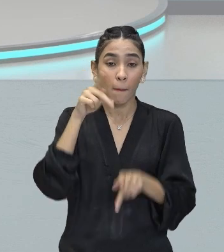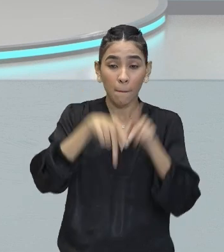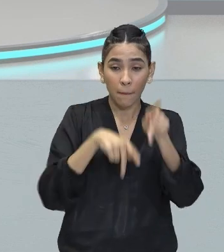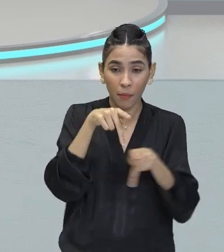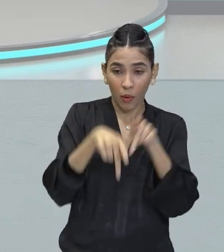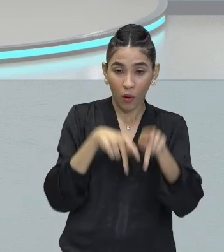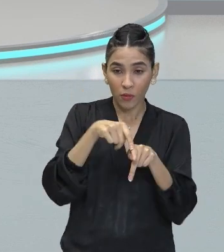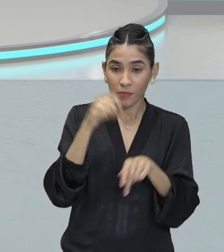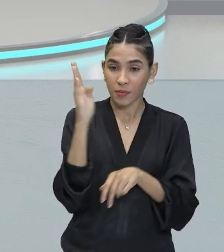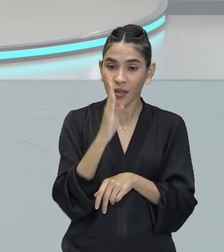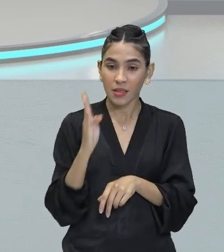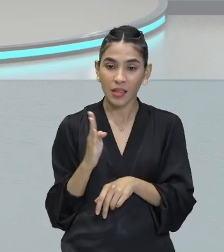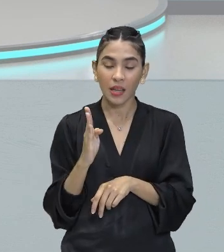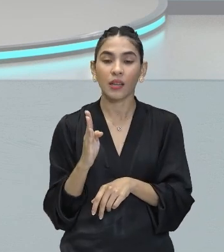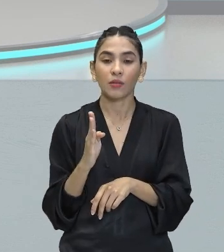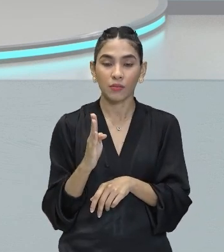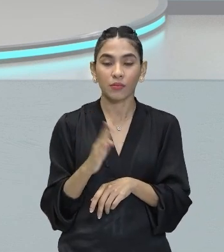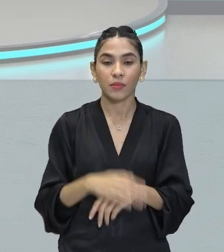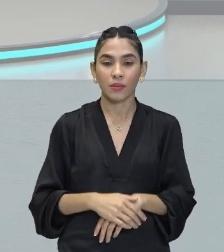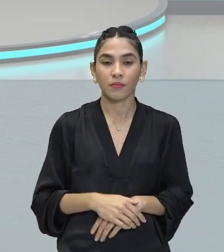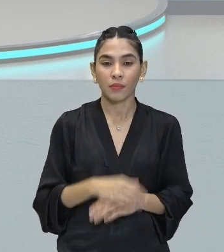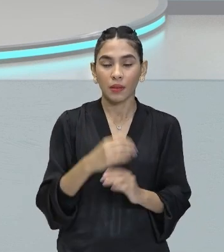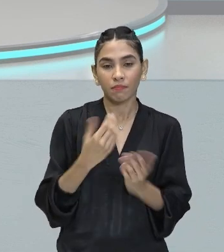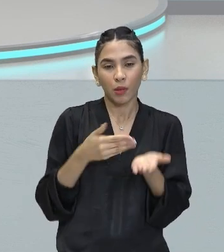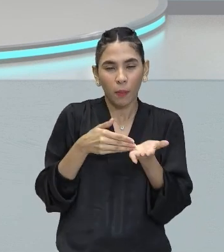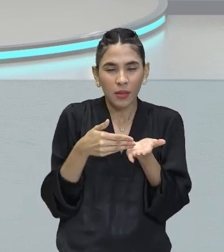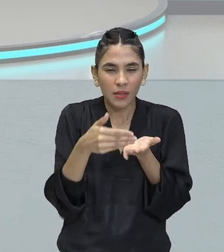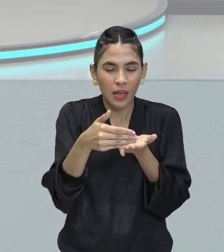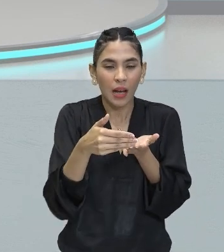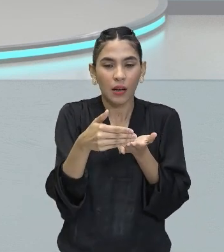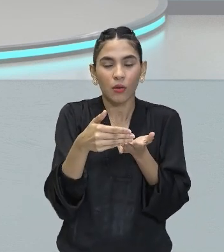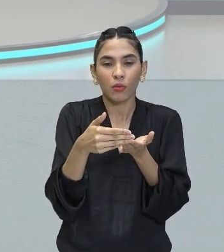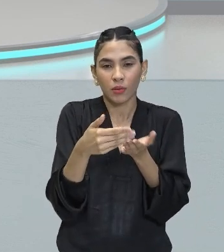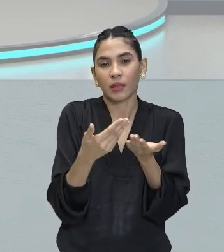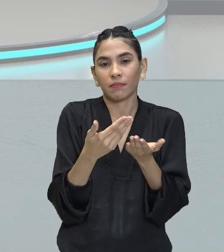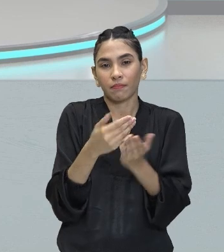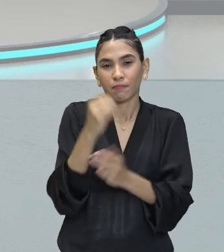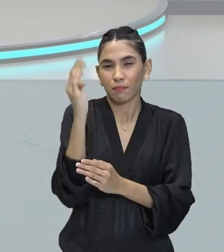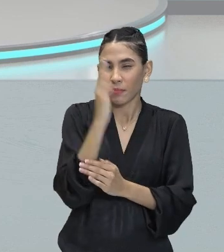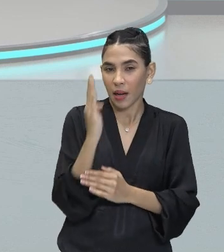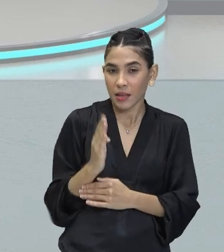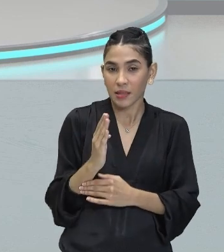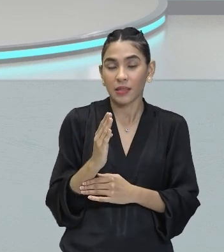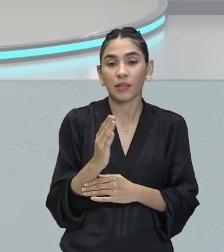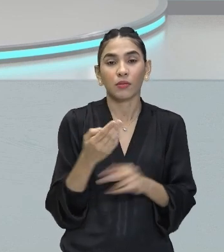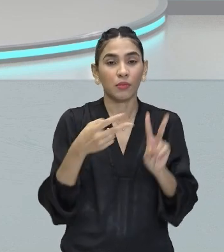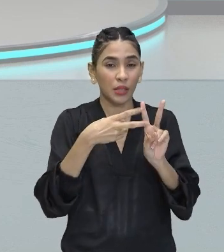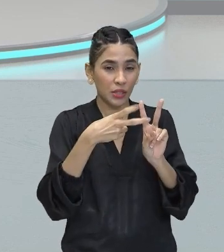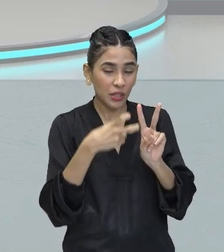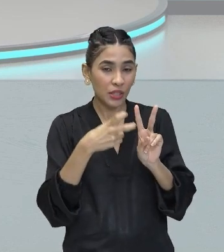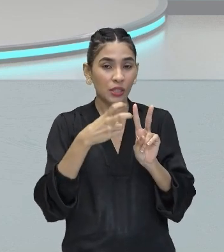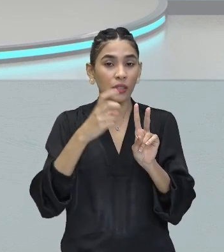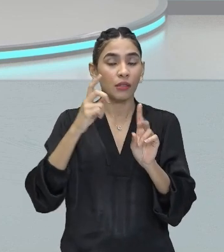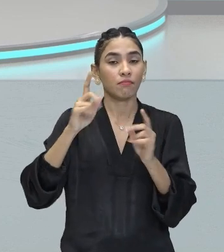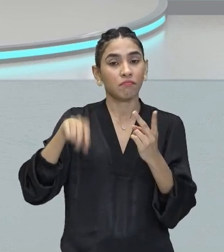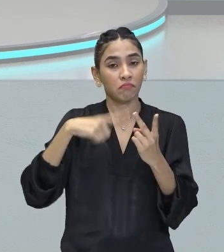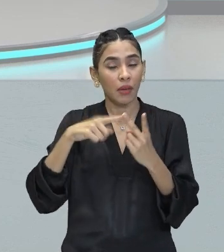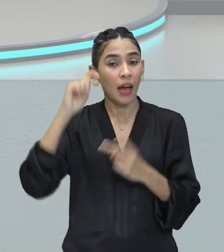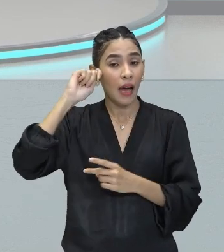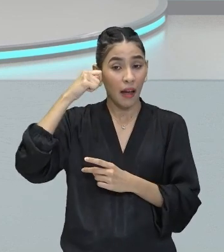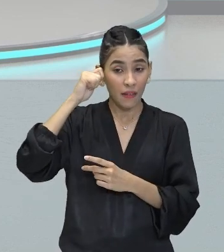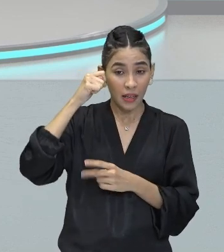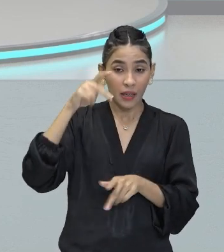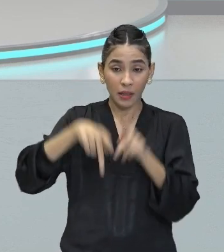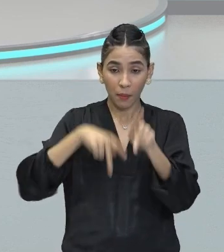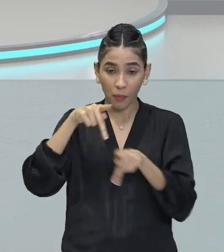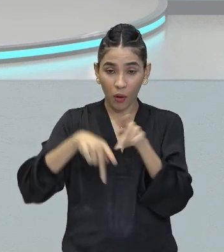que formaram efetivamente o Brasil, né? Aí, as raízes indígenas, as raízes africanas, né, que estão aí